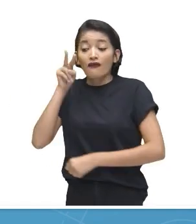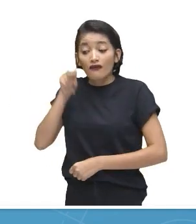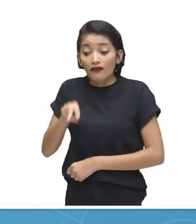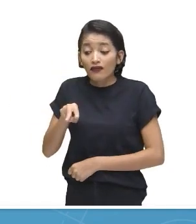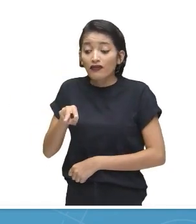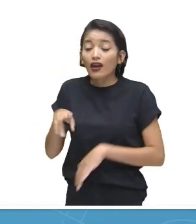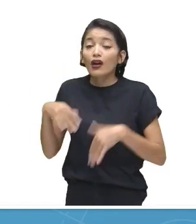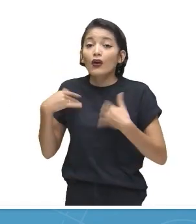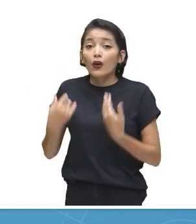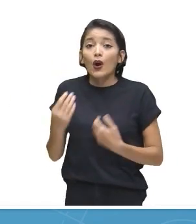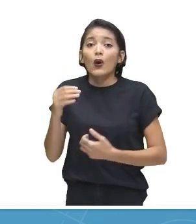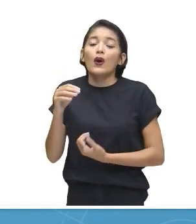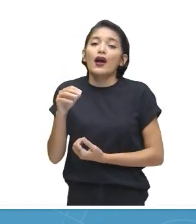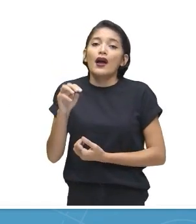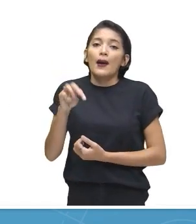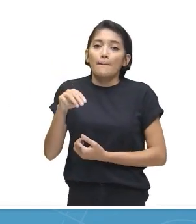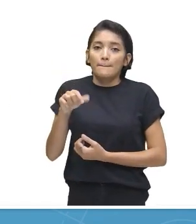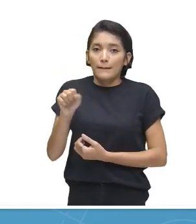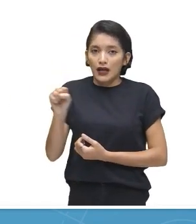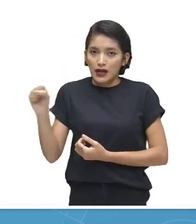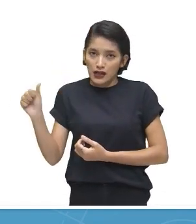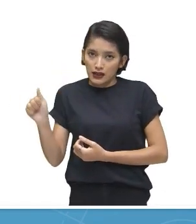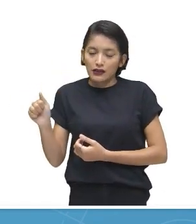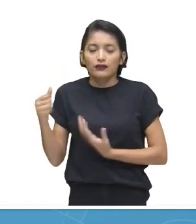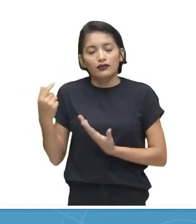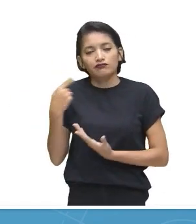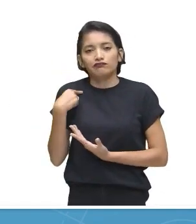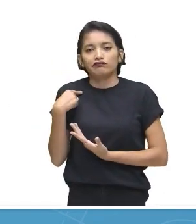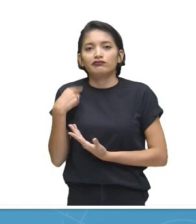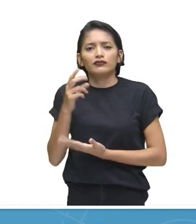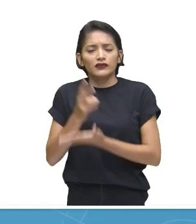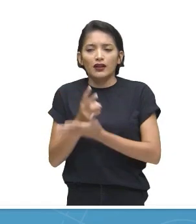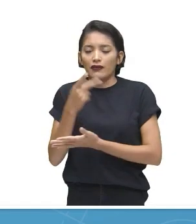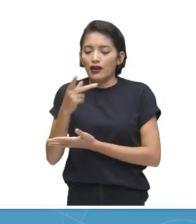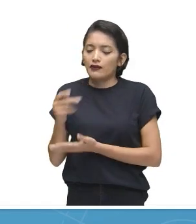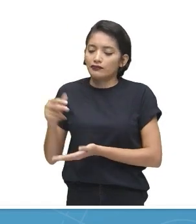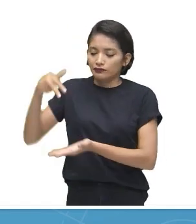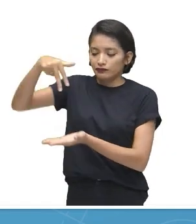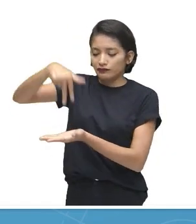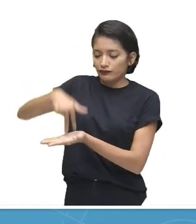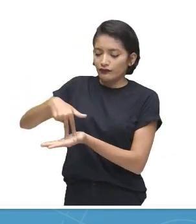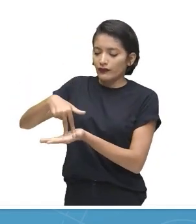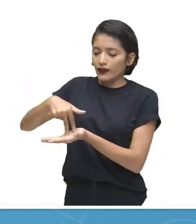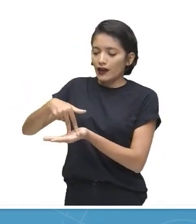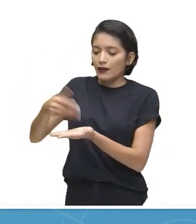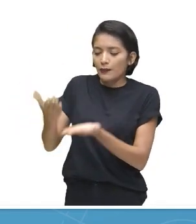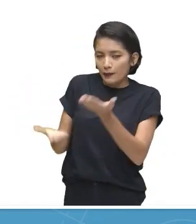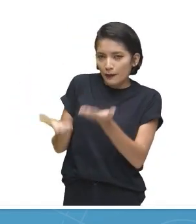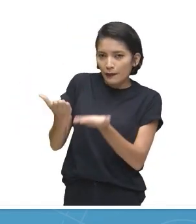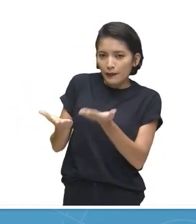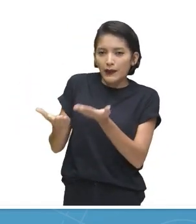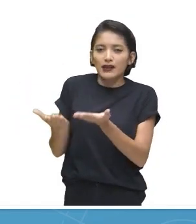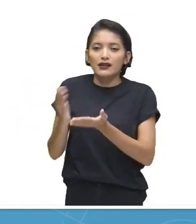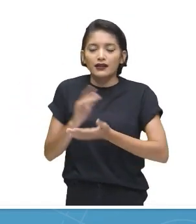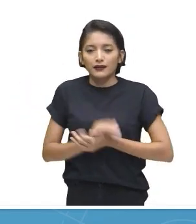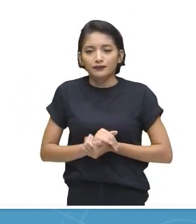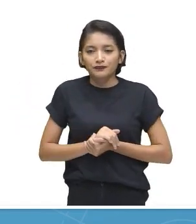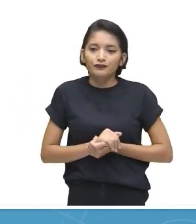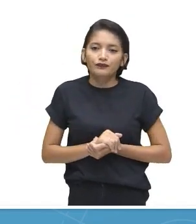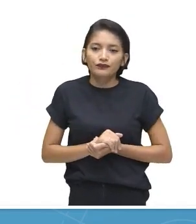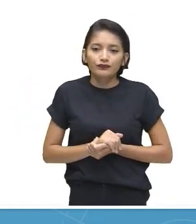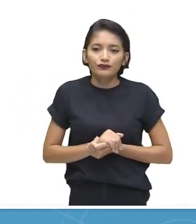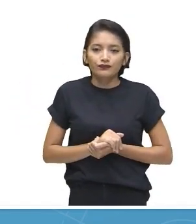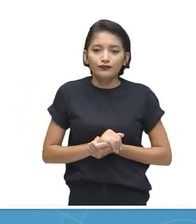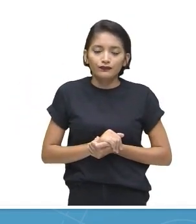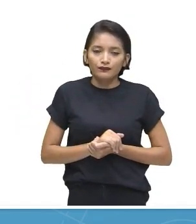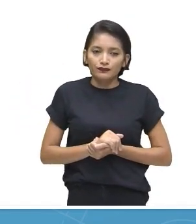nossa massa. Então, de uma forma popular, a gente diz que vai se pesar. Você sobe na balança, você está se pesando, né? Mas exatamente da forma